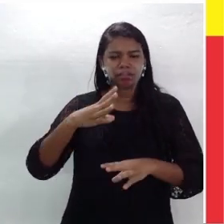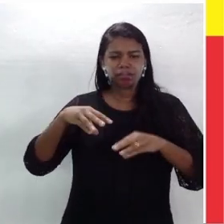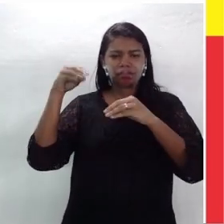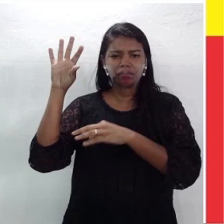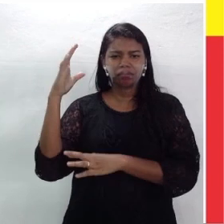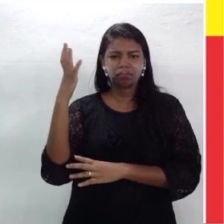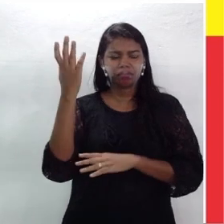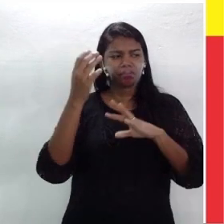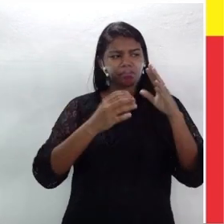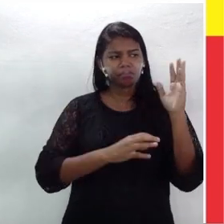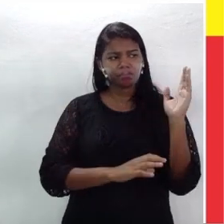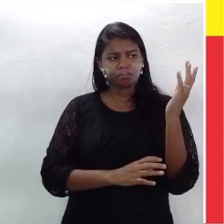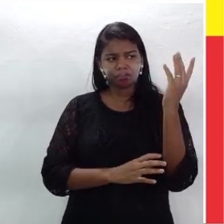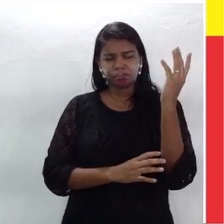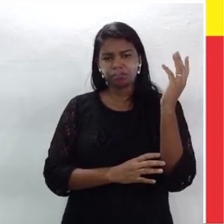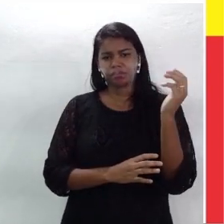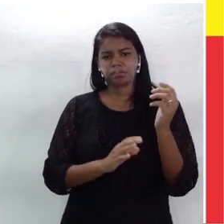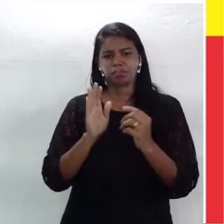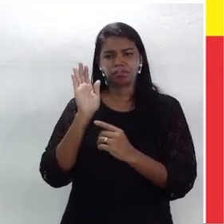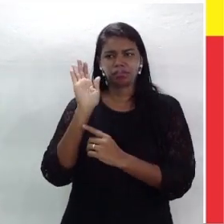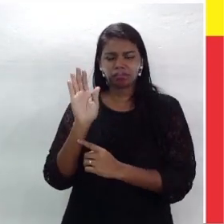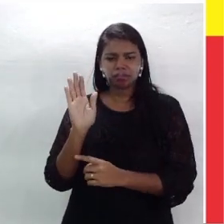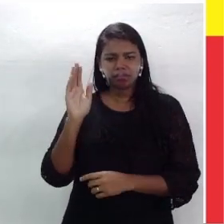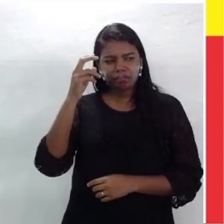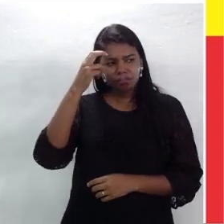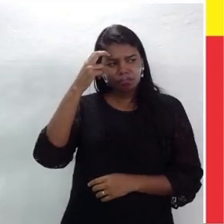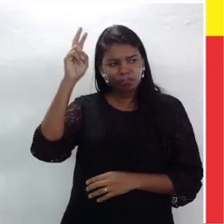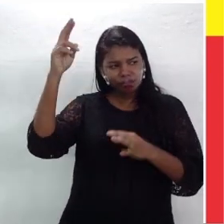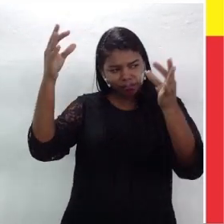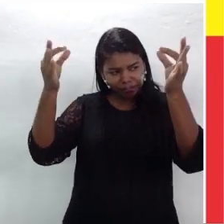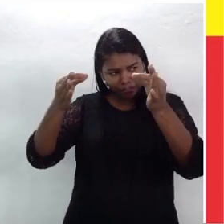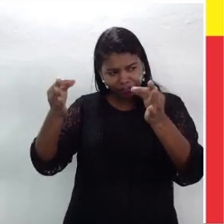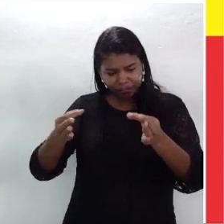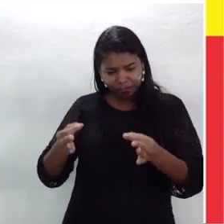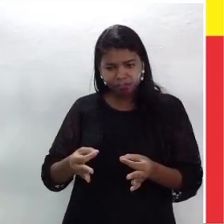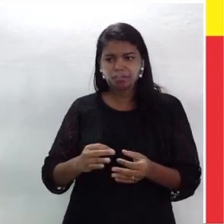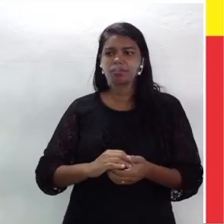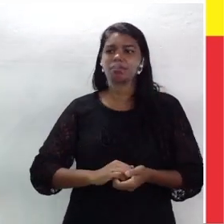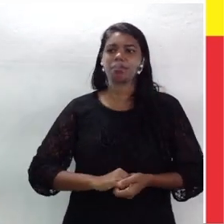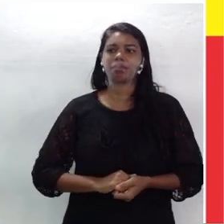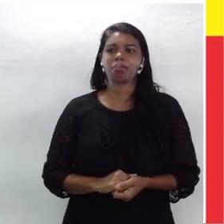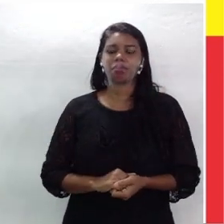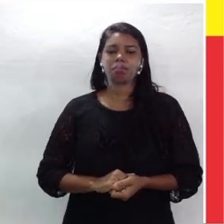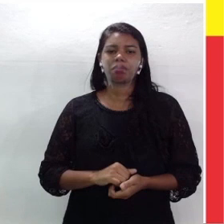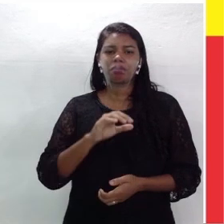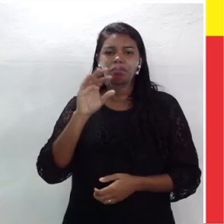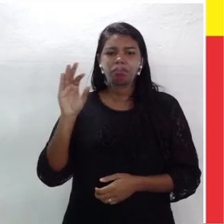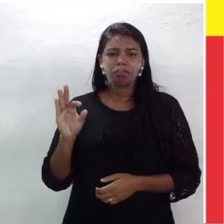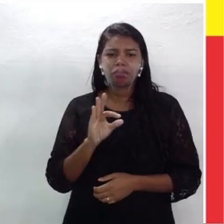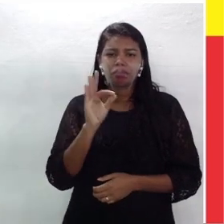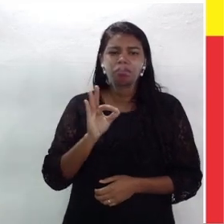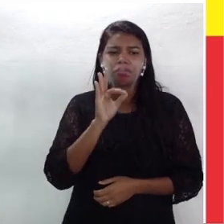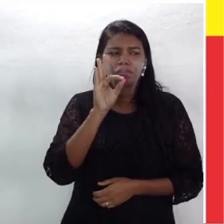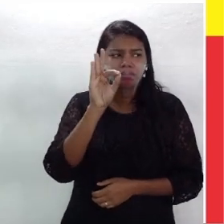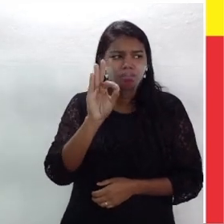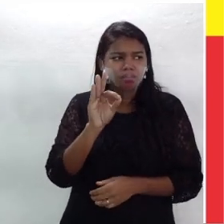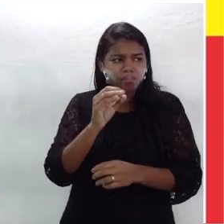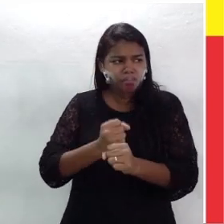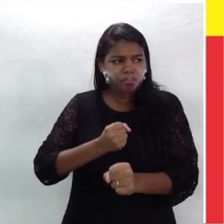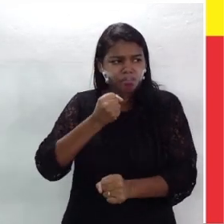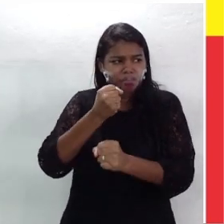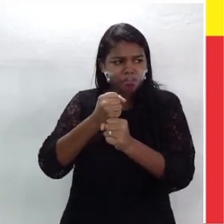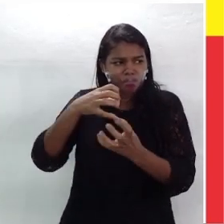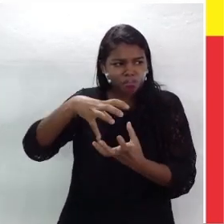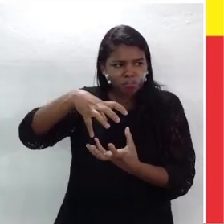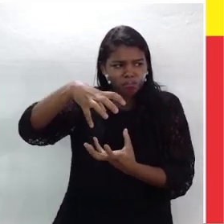natureza ela é inteligente, ela é perfeita. As abelhas elas constroem os favos de